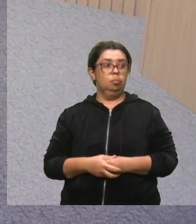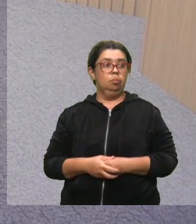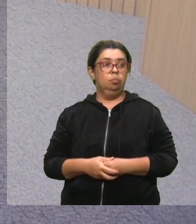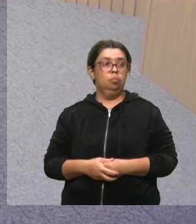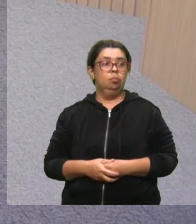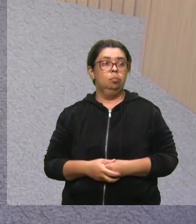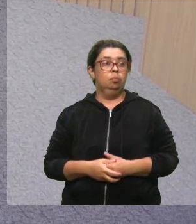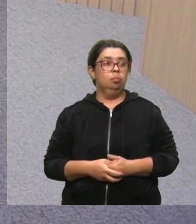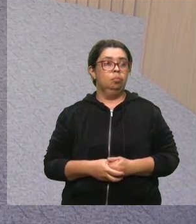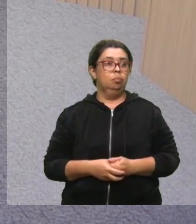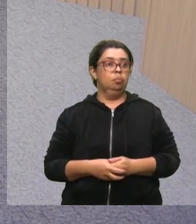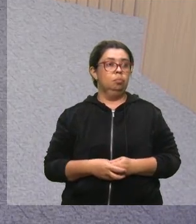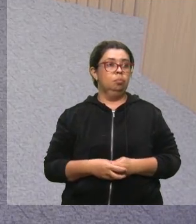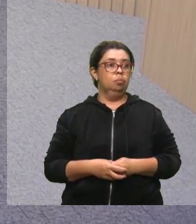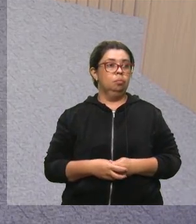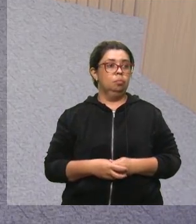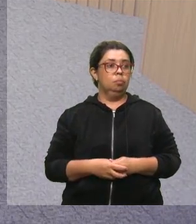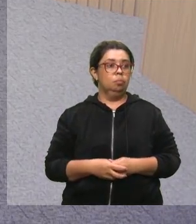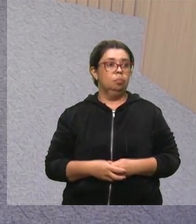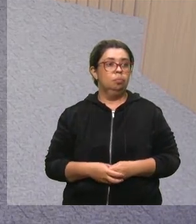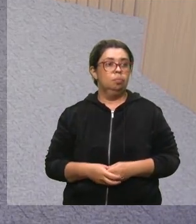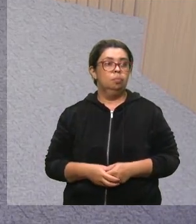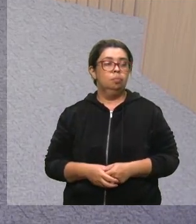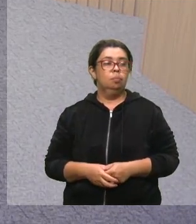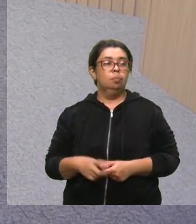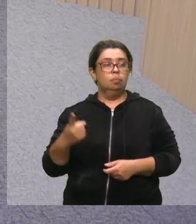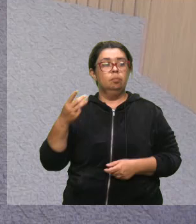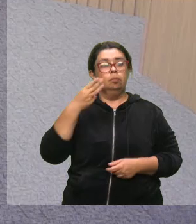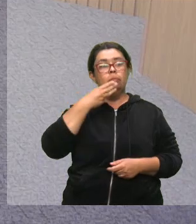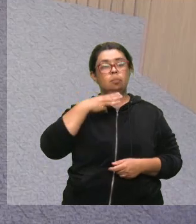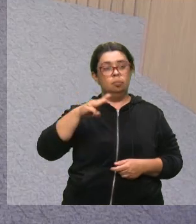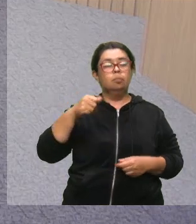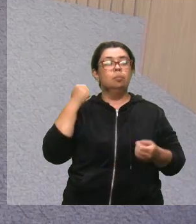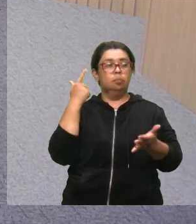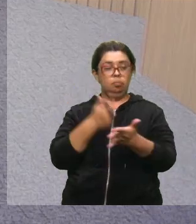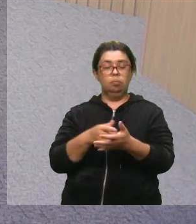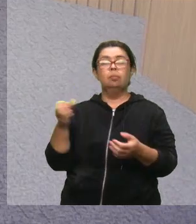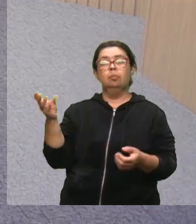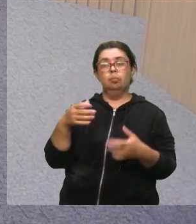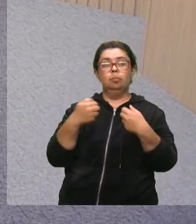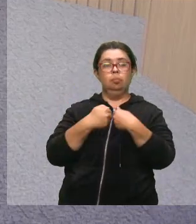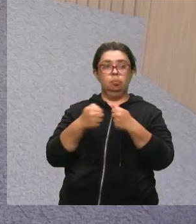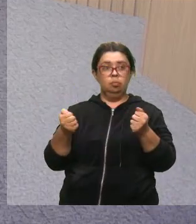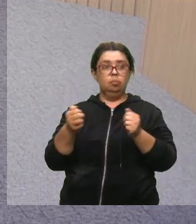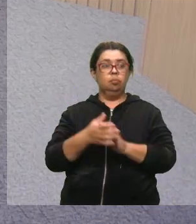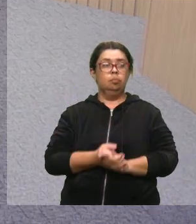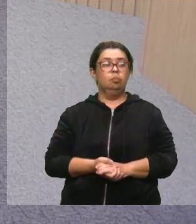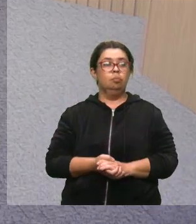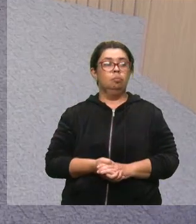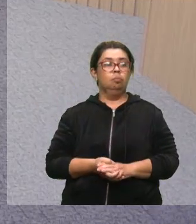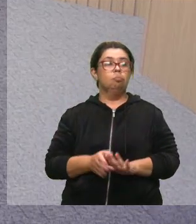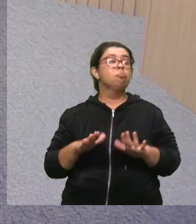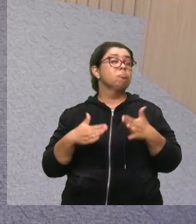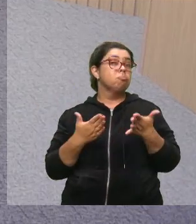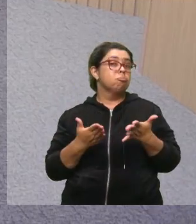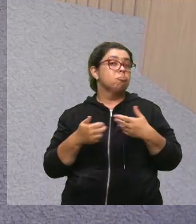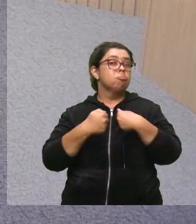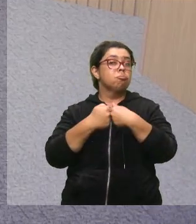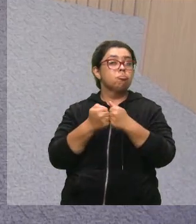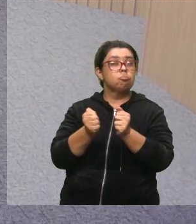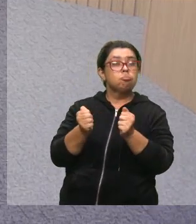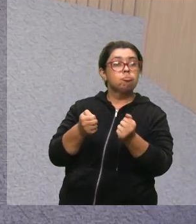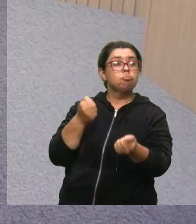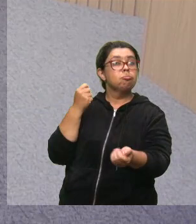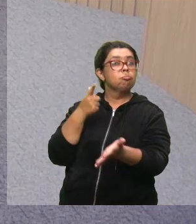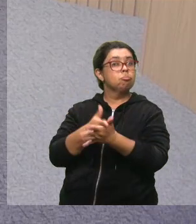R$ 1.735.400. Isso, é que o 700 eu acho que manteve, e R$ 1.000.000 é para aquisição. Aquisição de novos veículos. É isso. E o senhor sabe quantos veículos serão adquiridos com esse